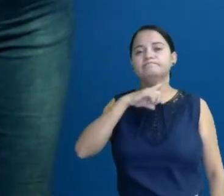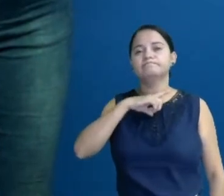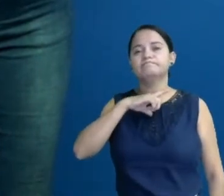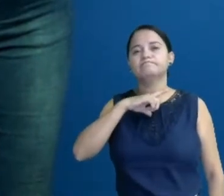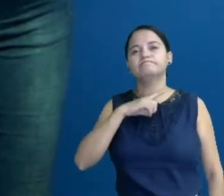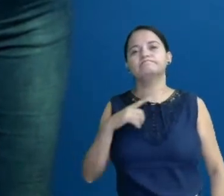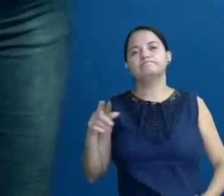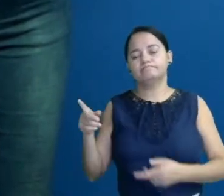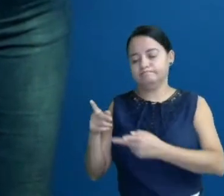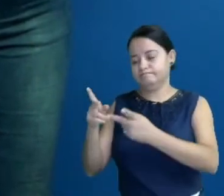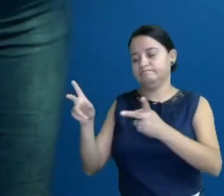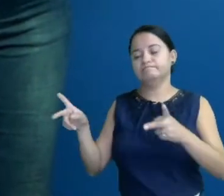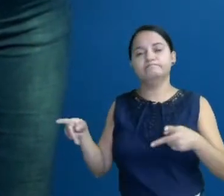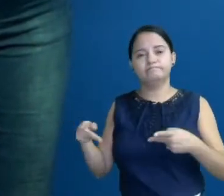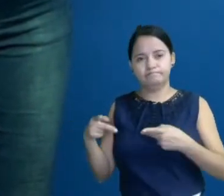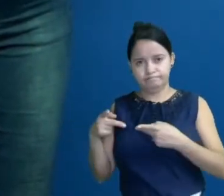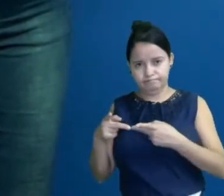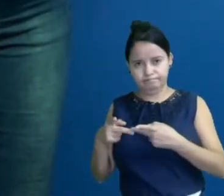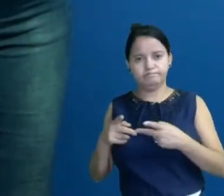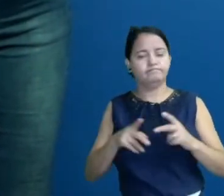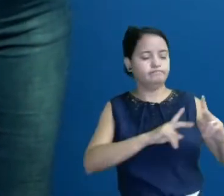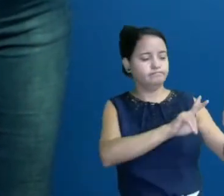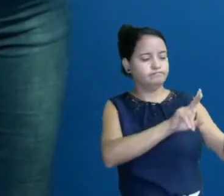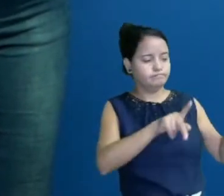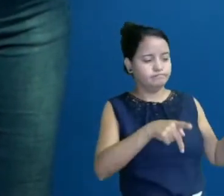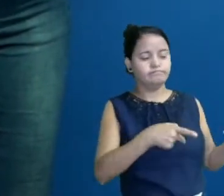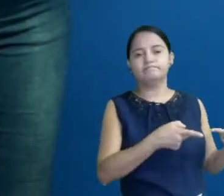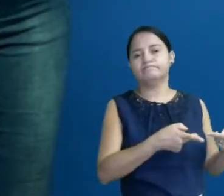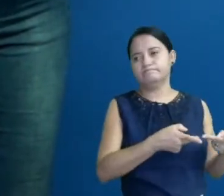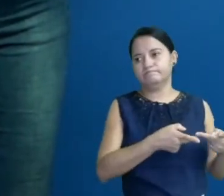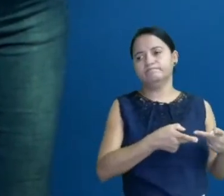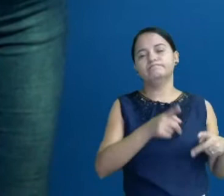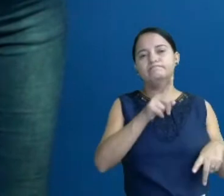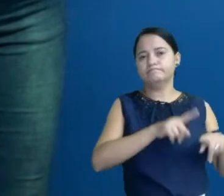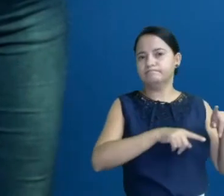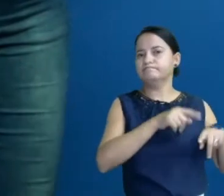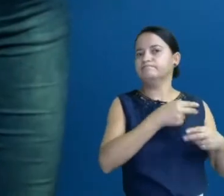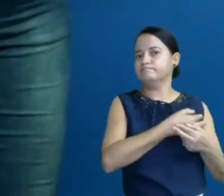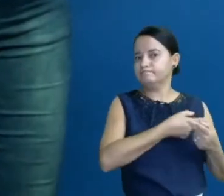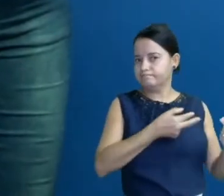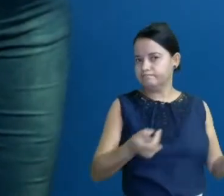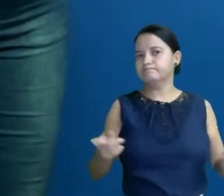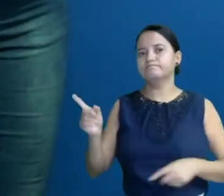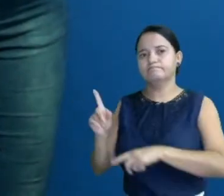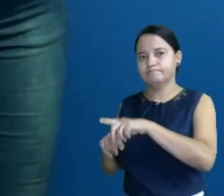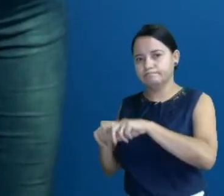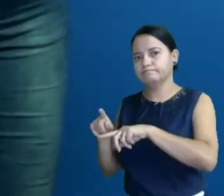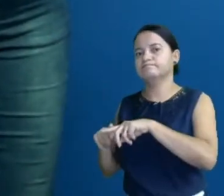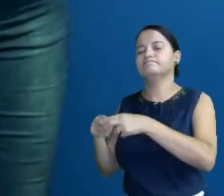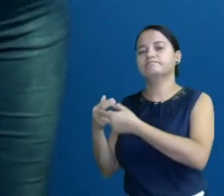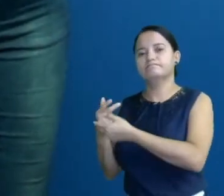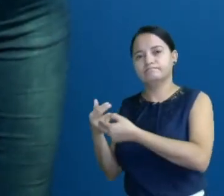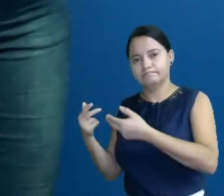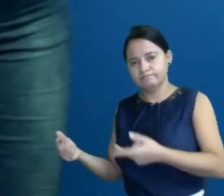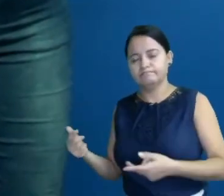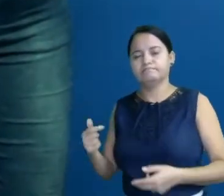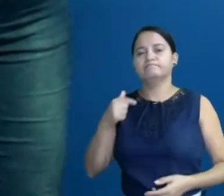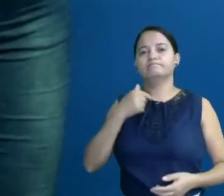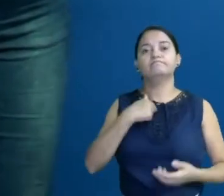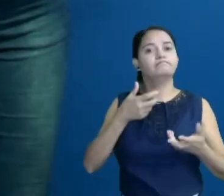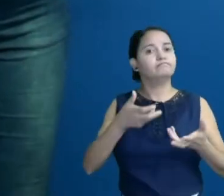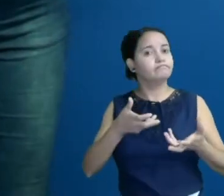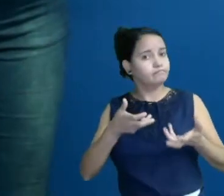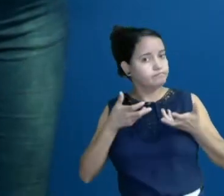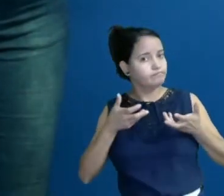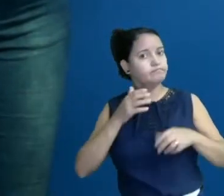as bandejas da balança tá e tem lá os objetos e eu quero acrescentar um objeto de